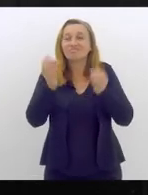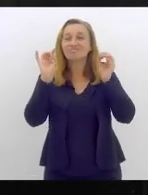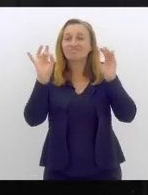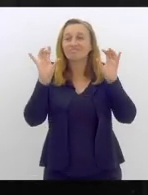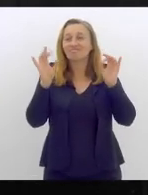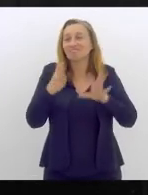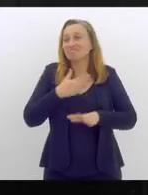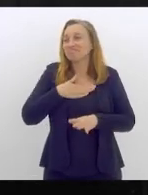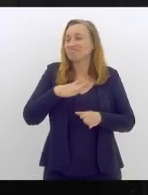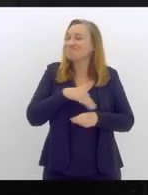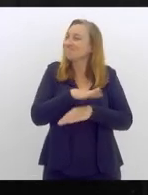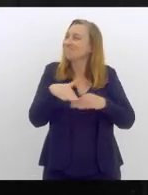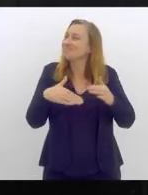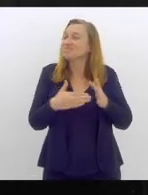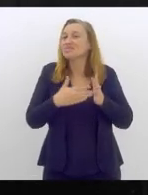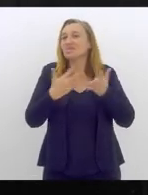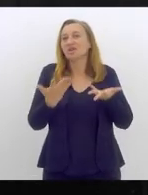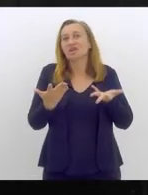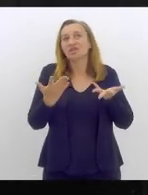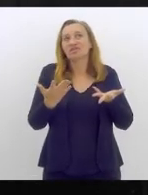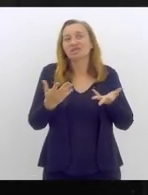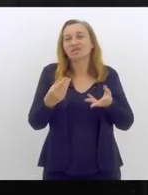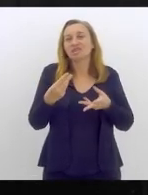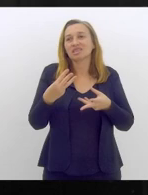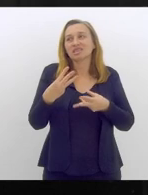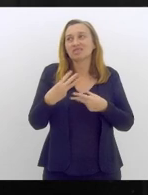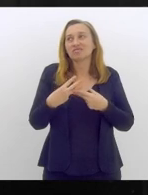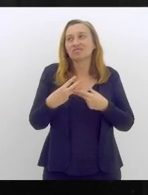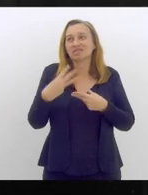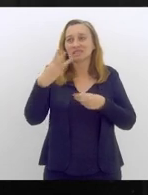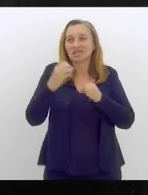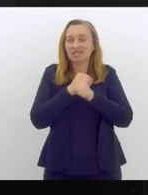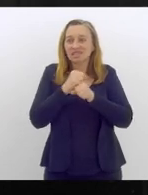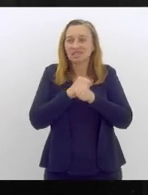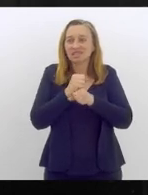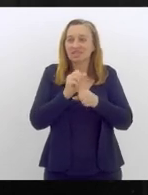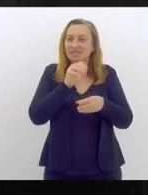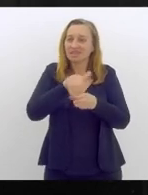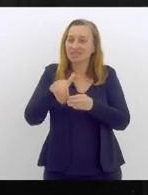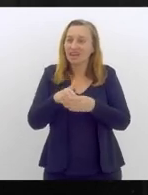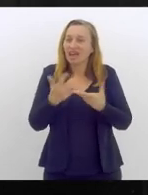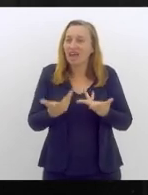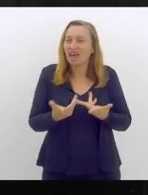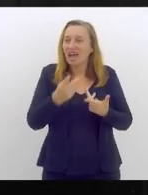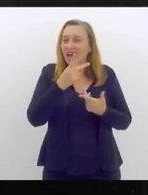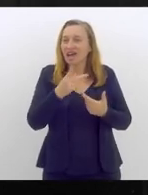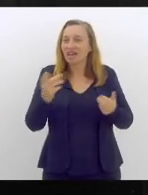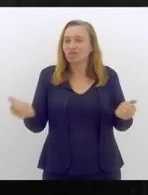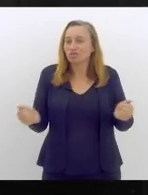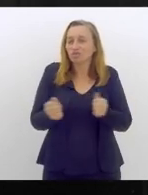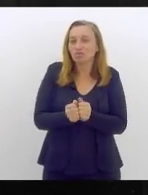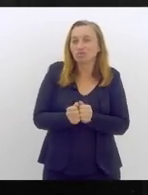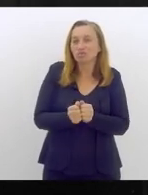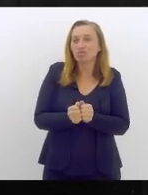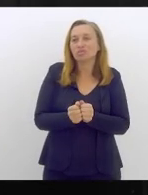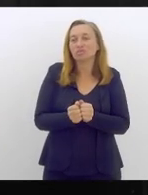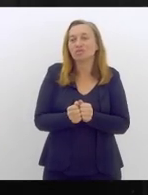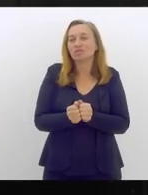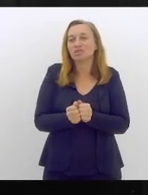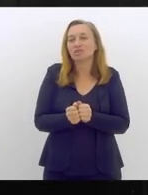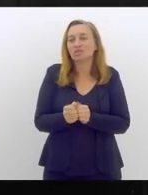para mim durante todos esses esses três é anos de campanha as crianças ali junto comigo é